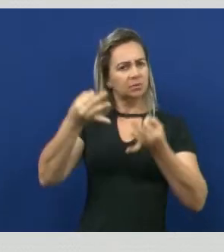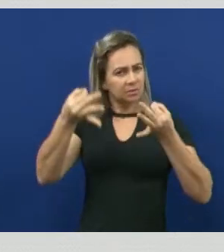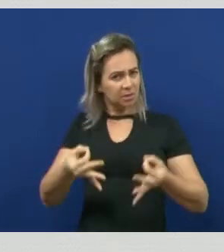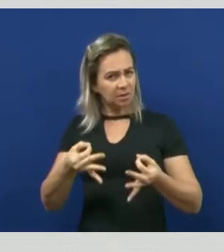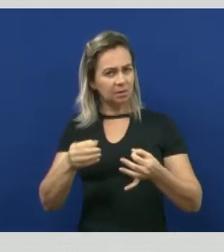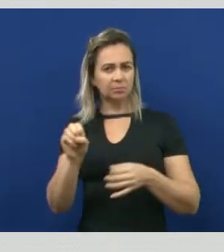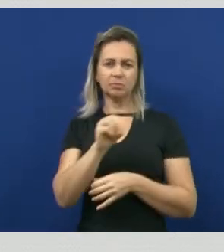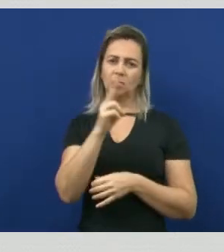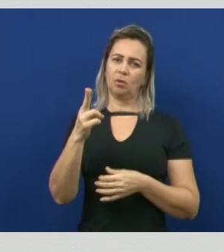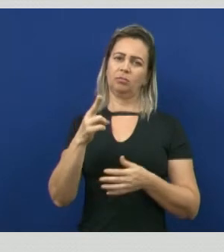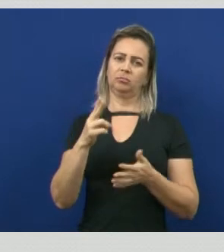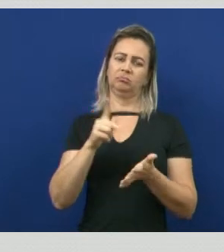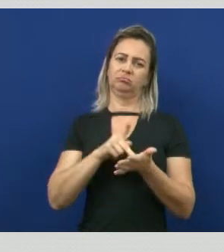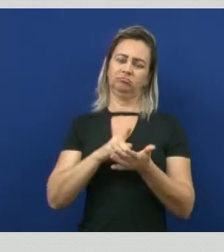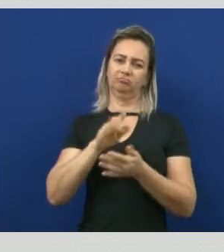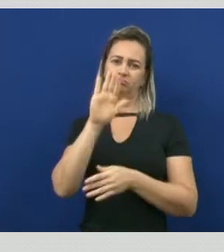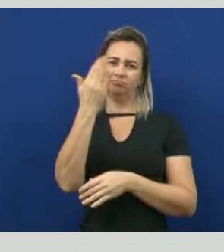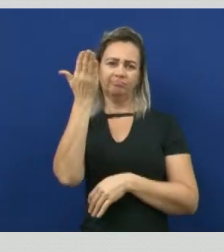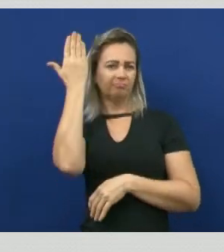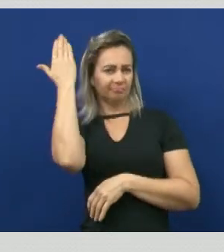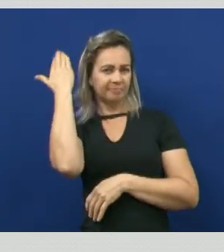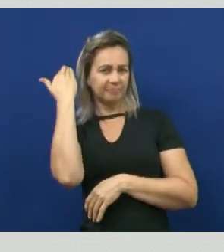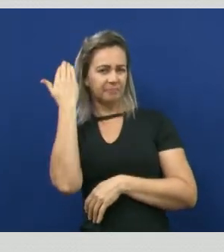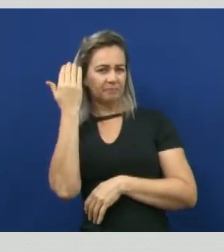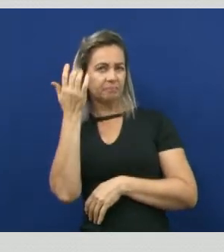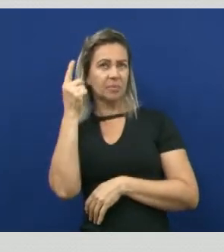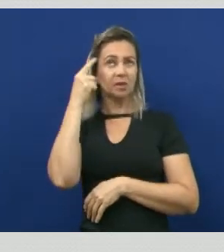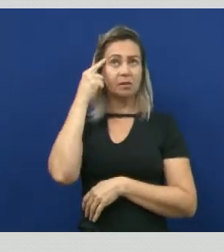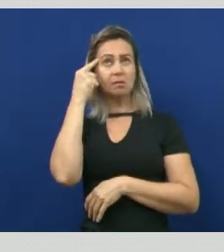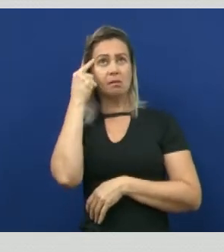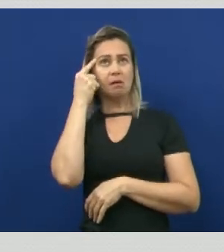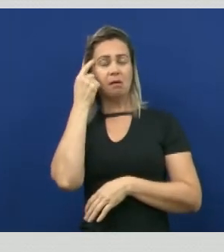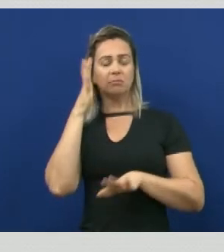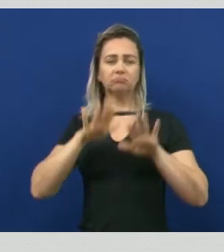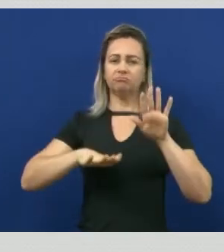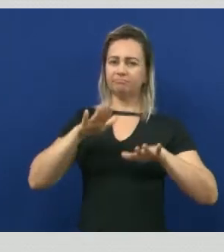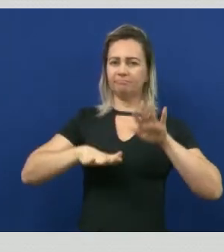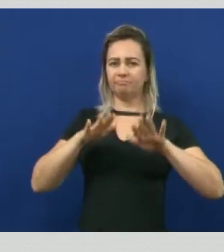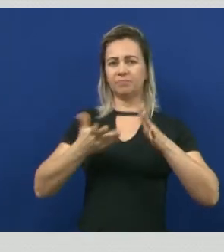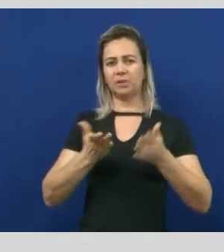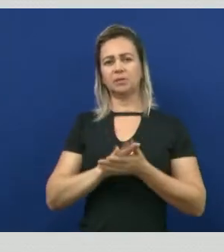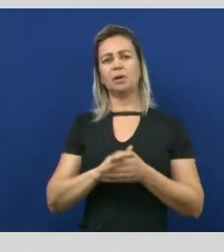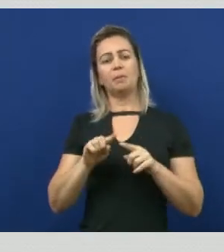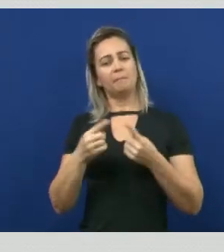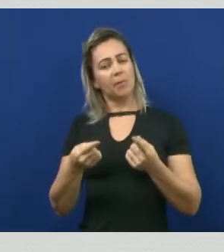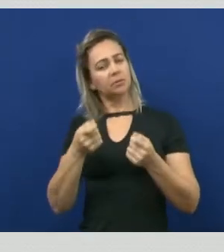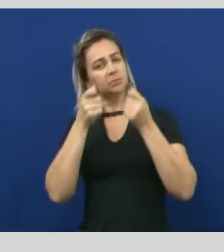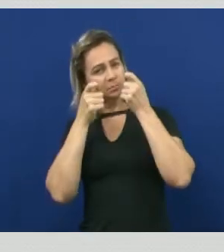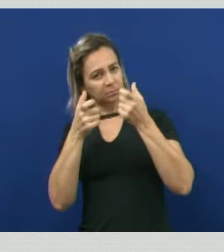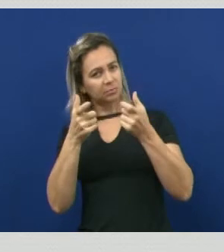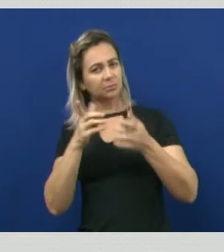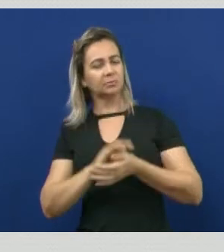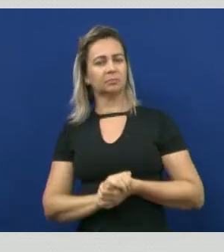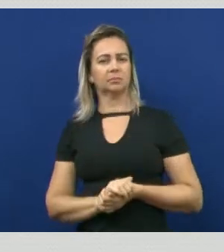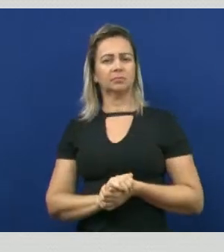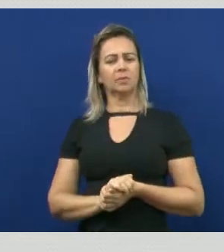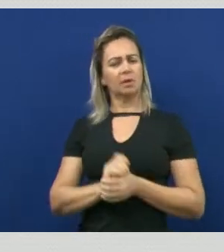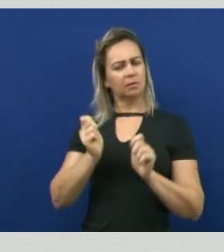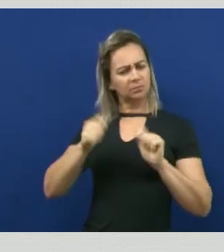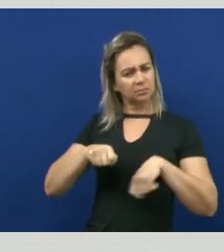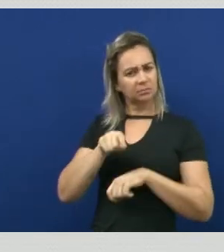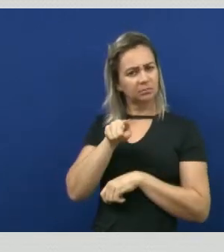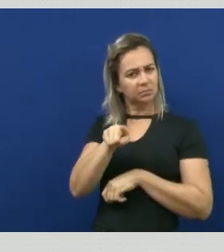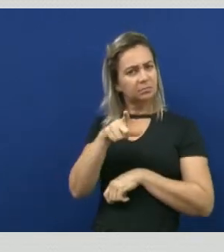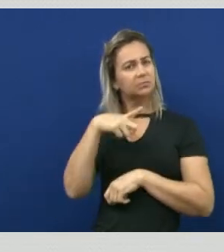verdade para as coisas? Ou existem visões para diversas coisas? Certo? Isso é interessante. Será que você tem a